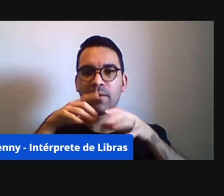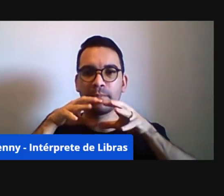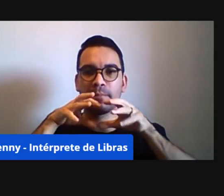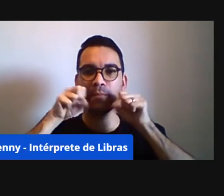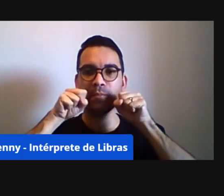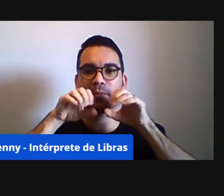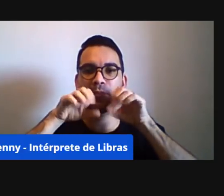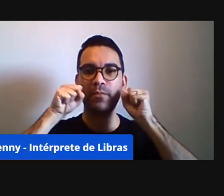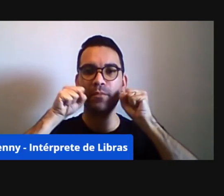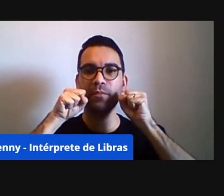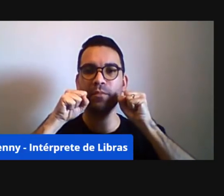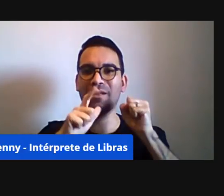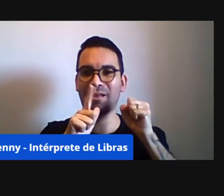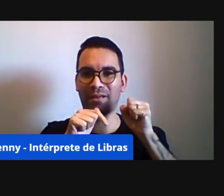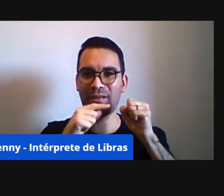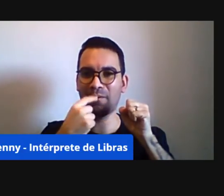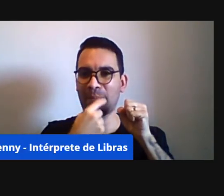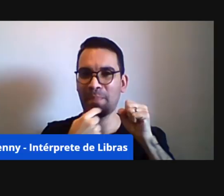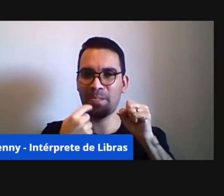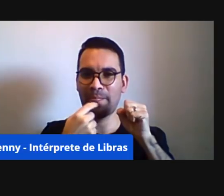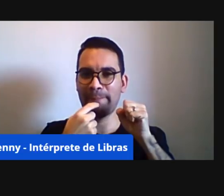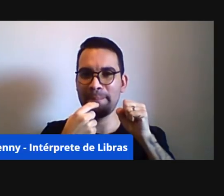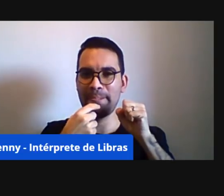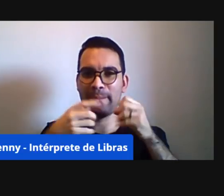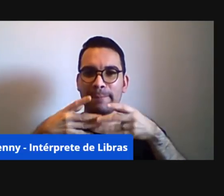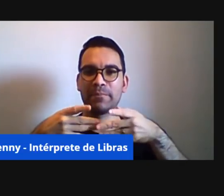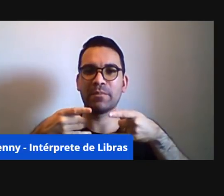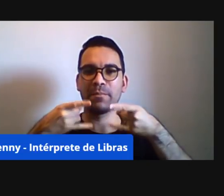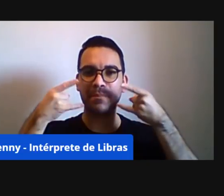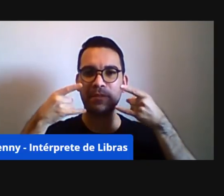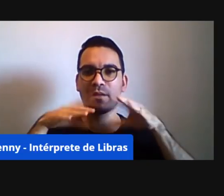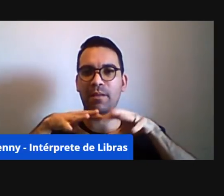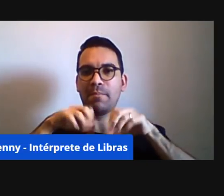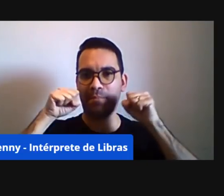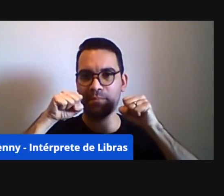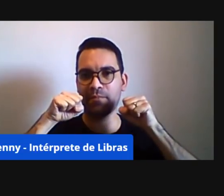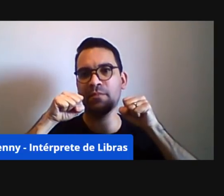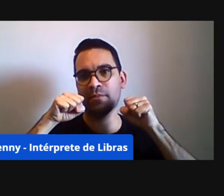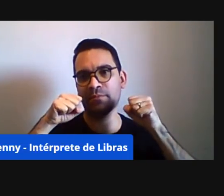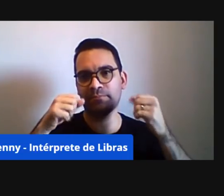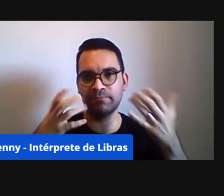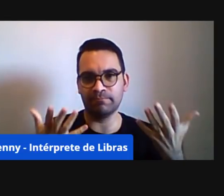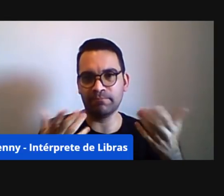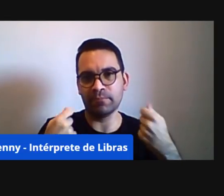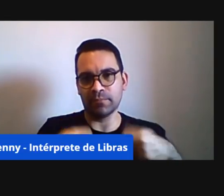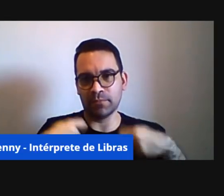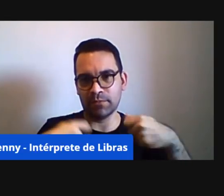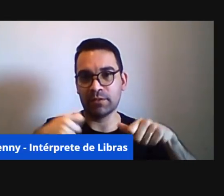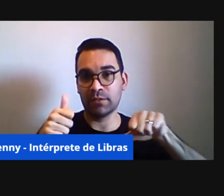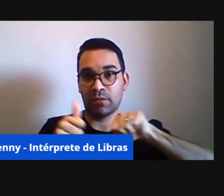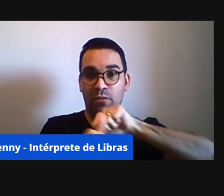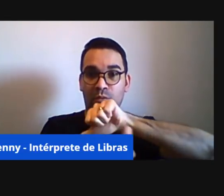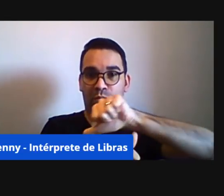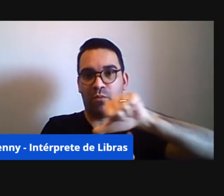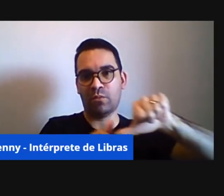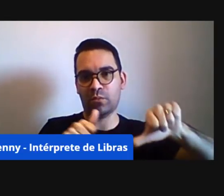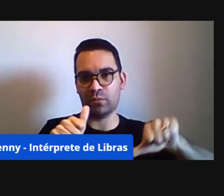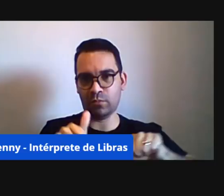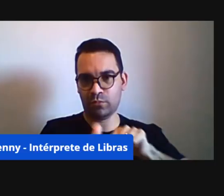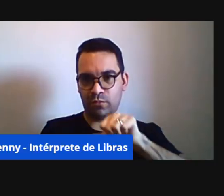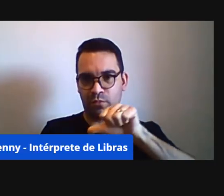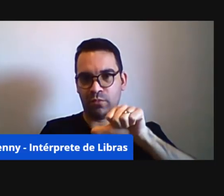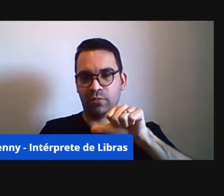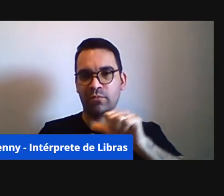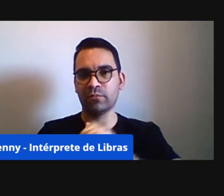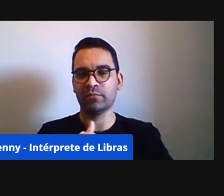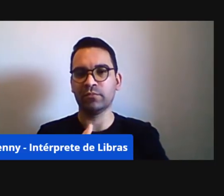tendo que ser trocada. A umidade atrapalha a filtração da máscara. Essa máscara, que é a N95, que eu tinha falado já, comecei a falar para